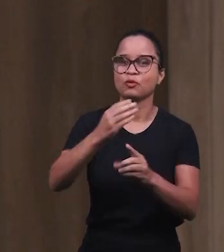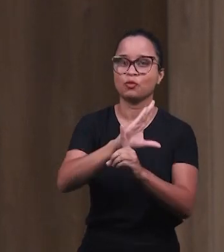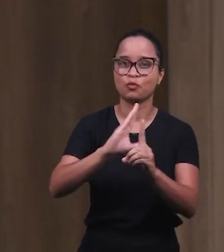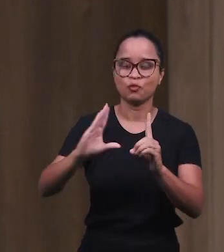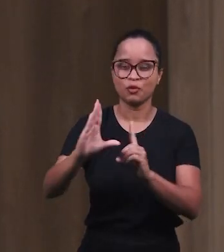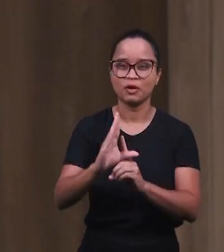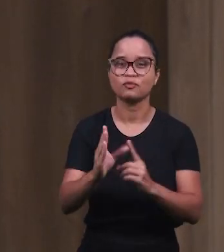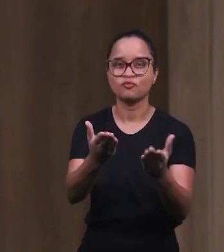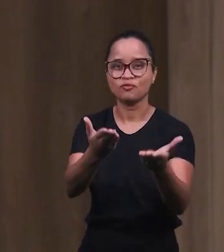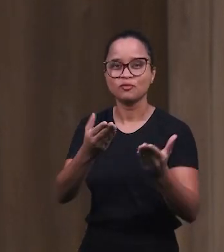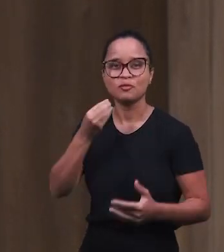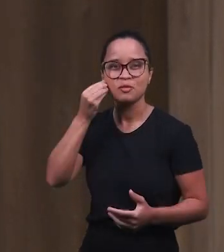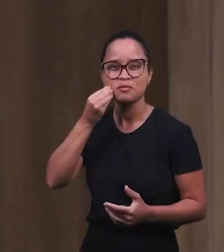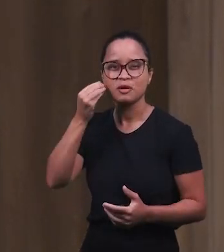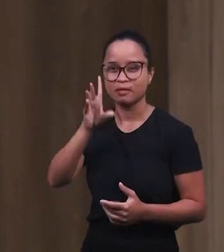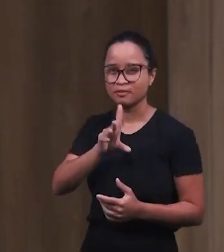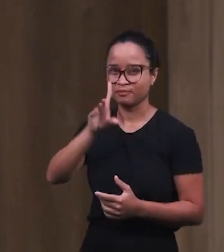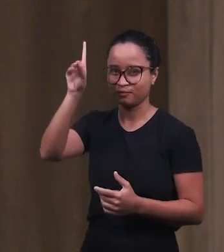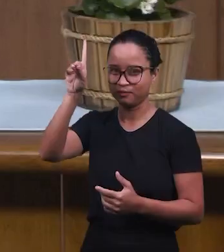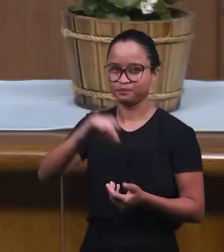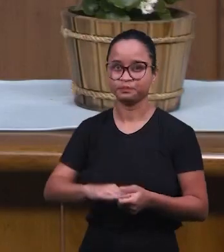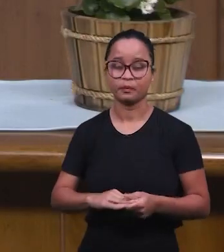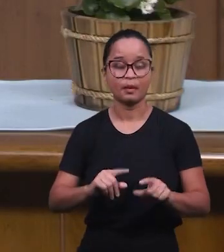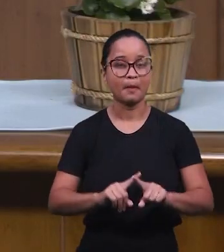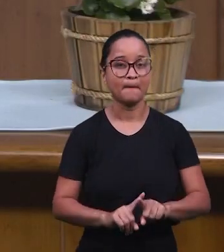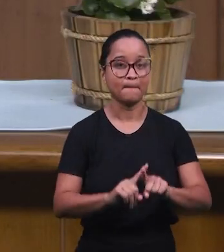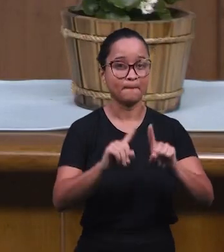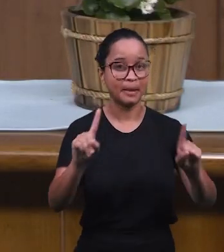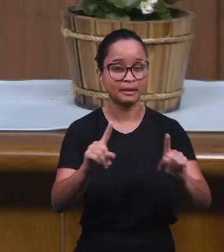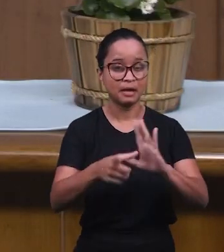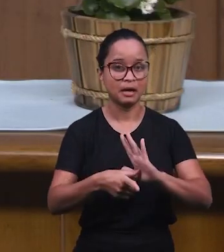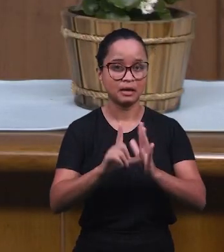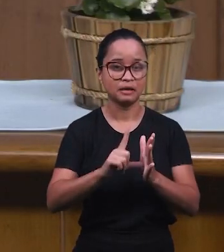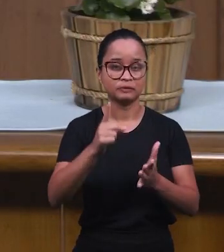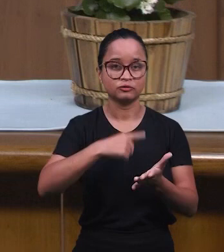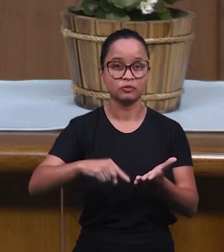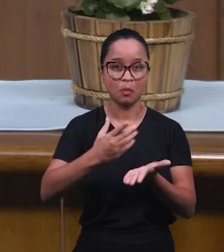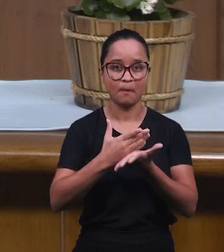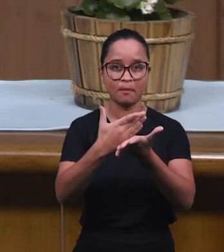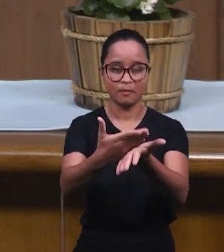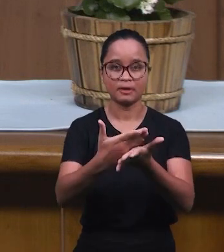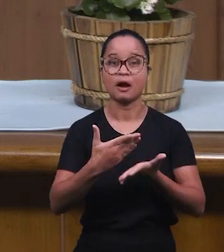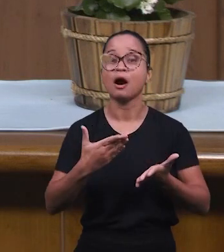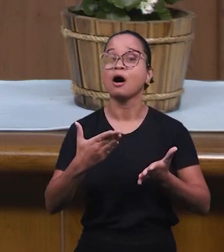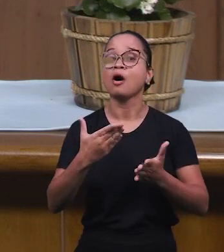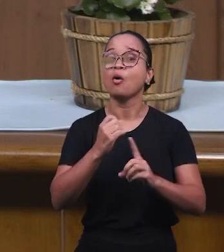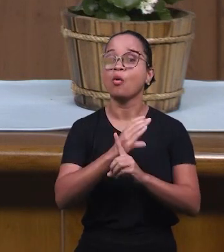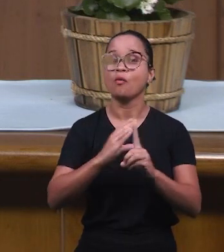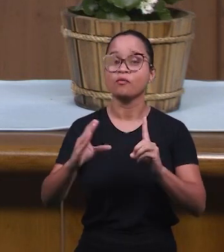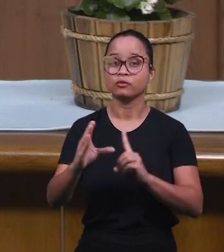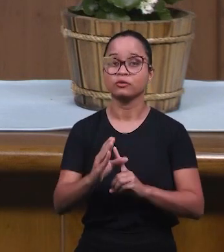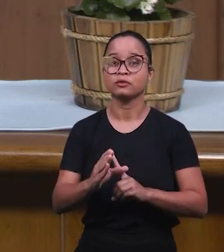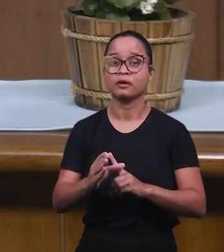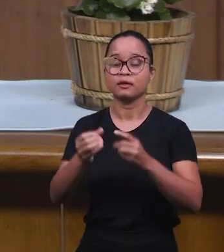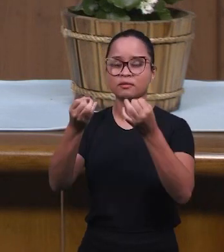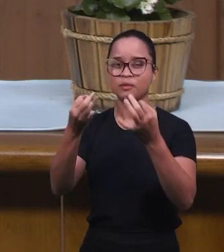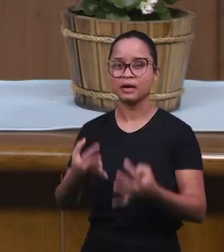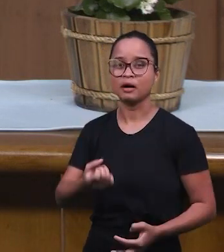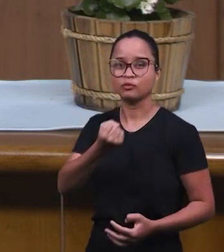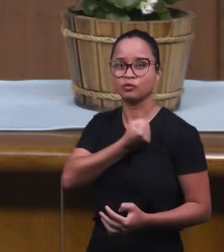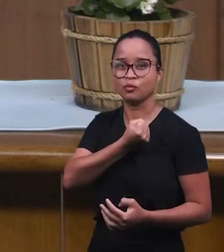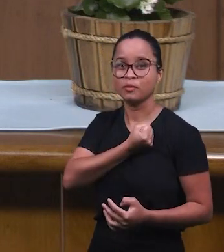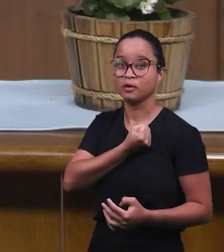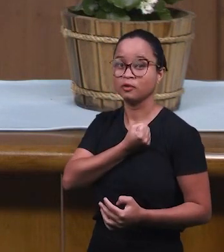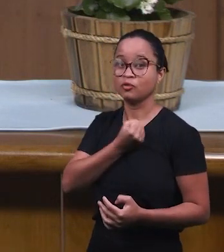culto, eu te convido a ter uma experiência com Deus. Mas antes de nós começarmos o culto, eu quero falar aqui sobre o número de telefone